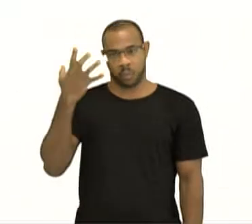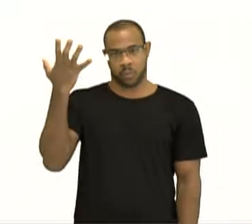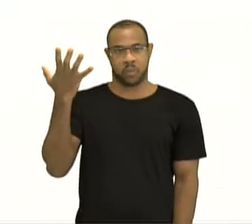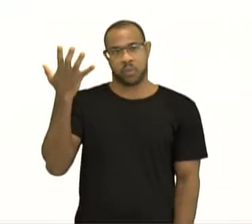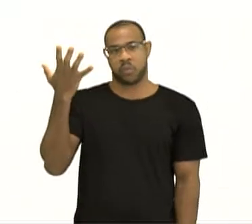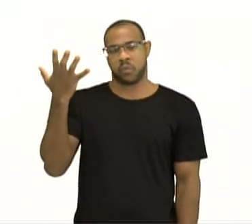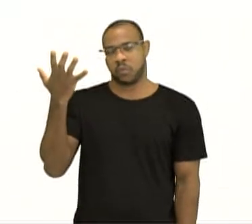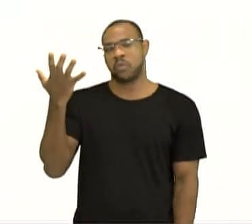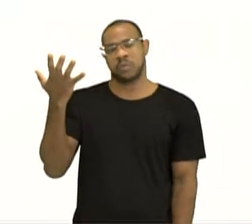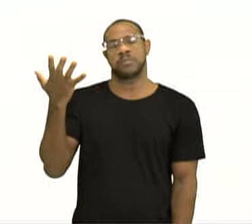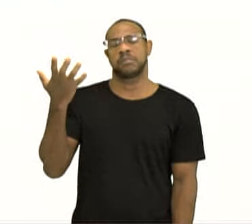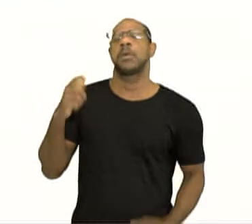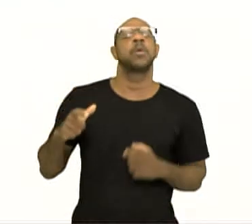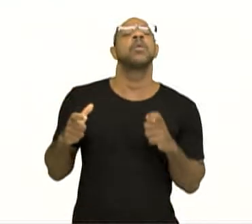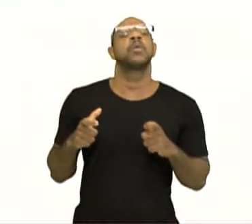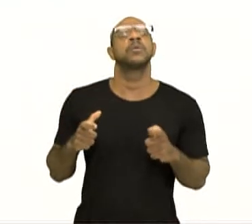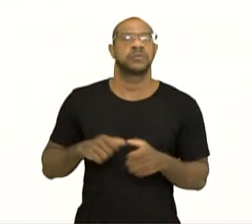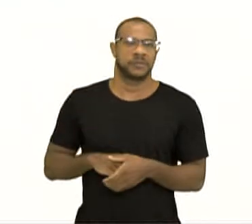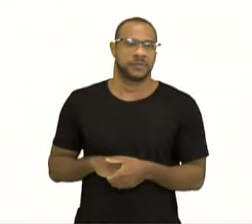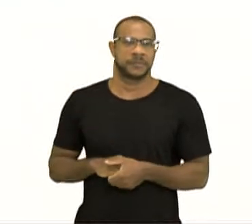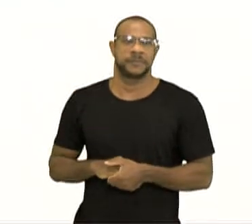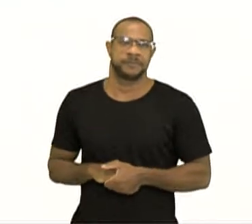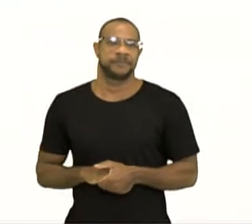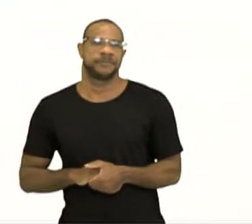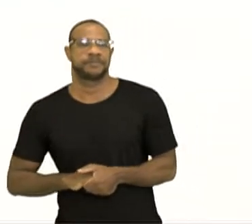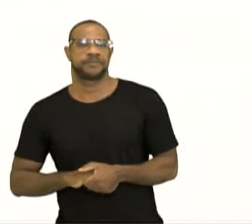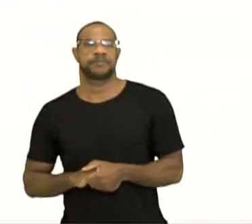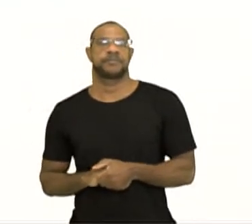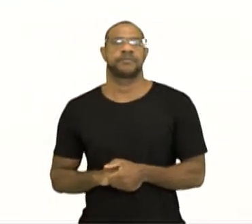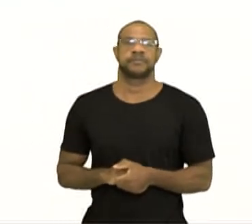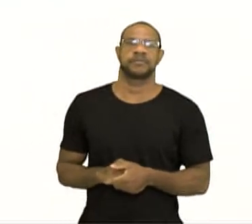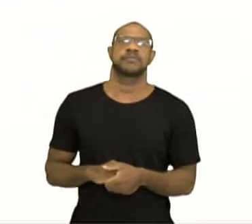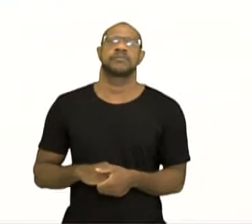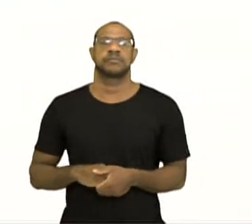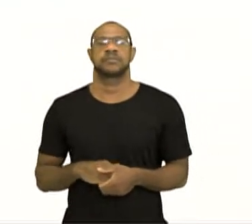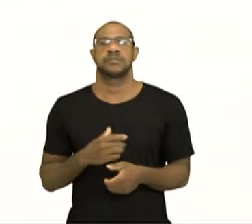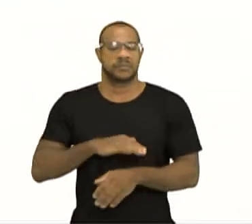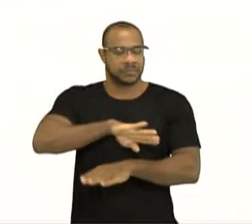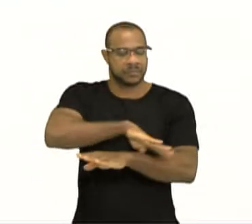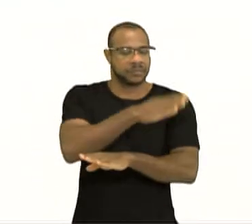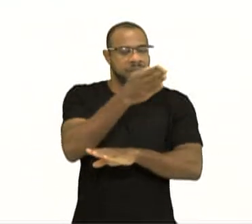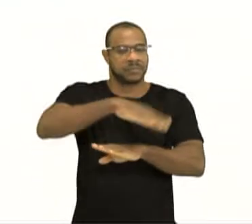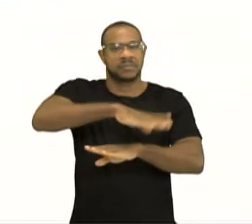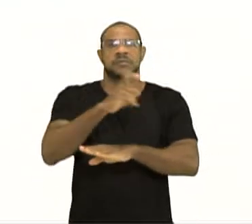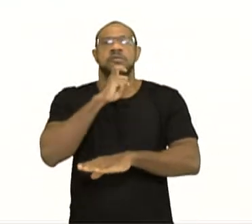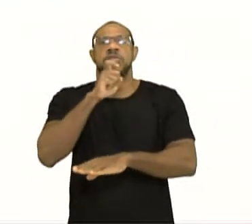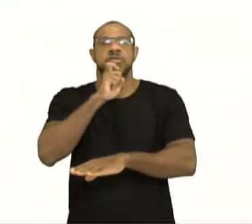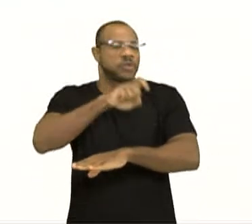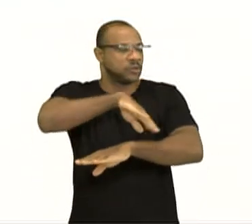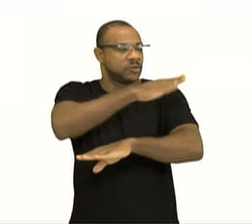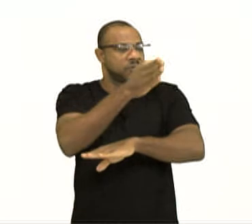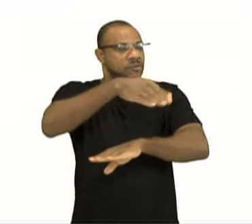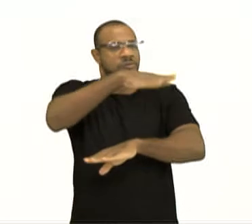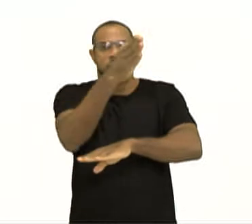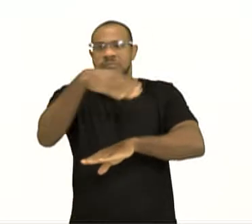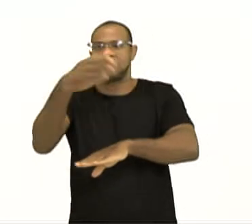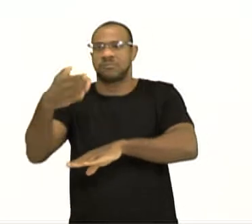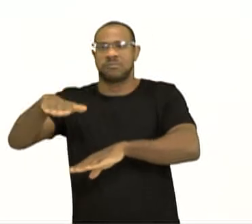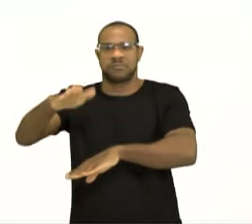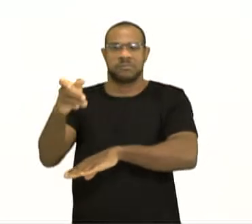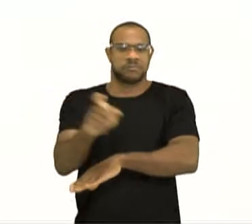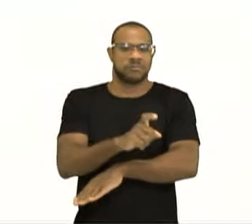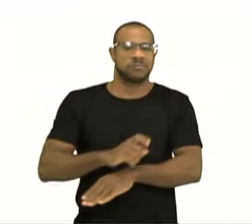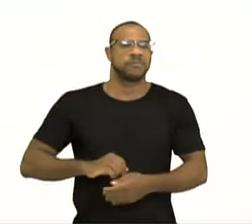a jornada dela? Through the ice mountains. Através das montanhas do gelo. 4. Who does Anna